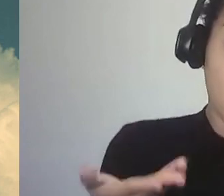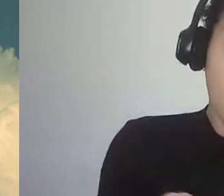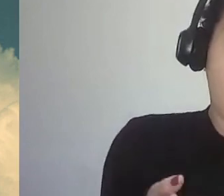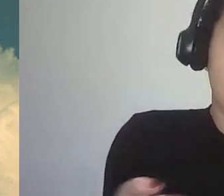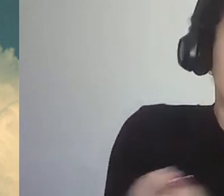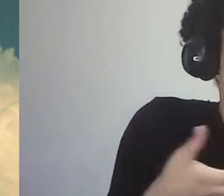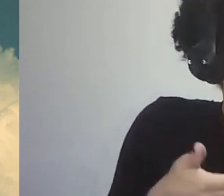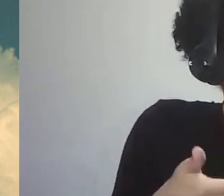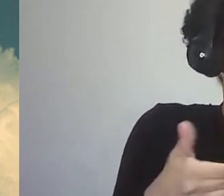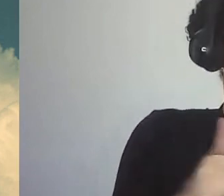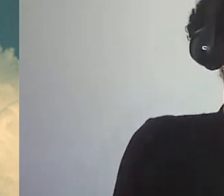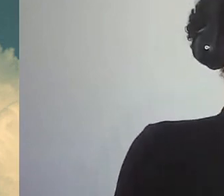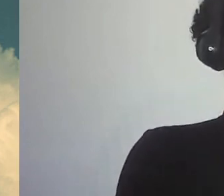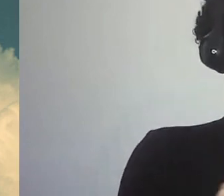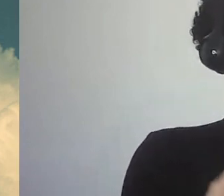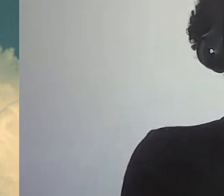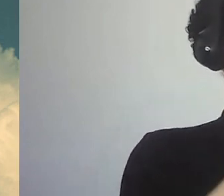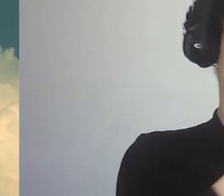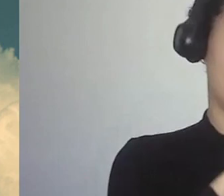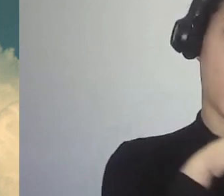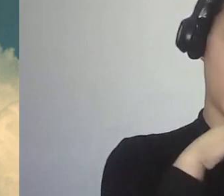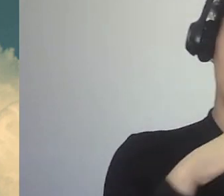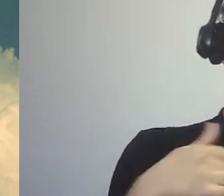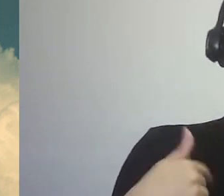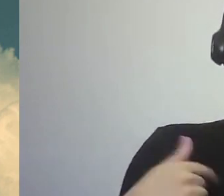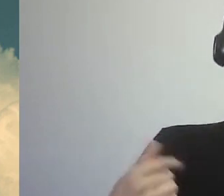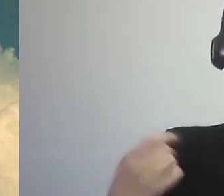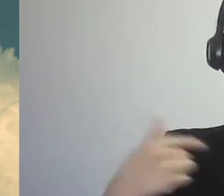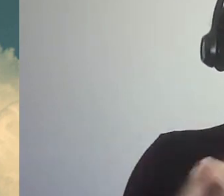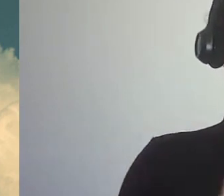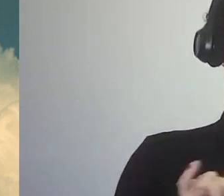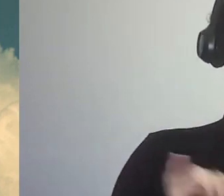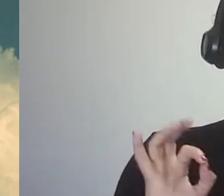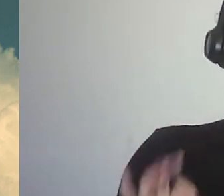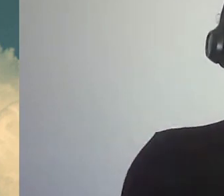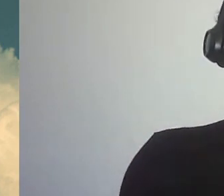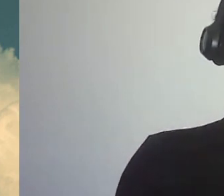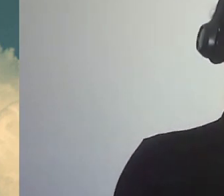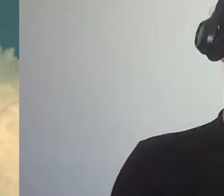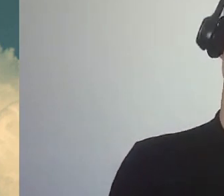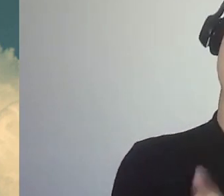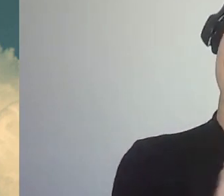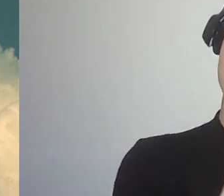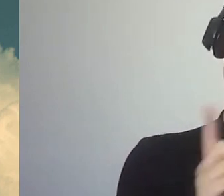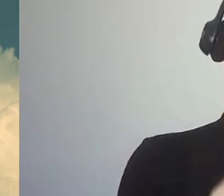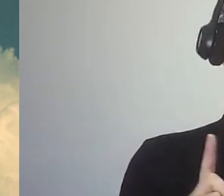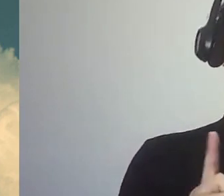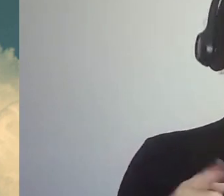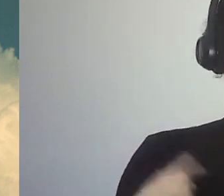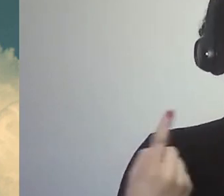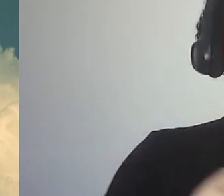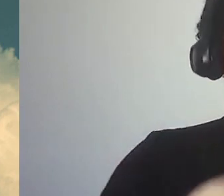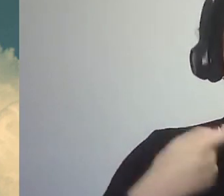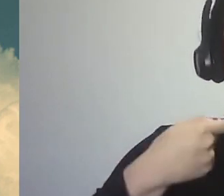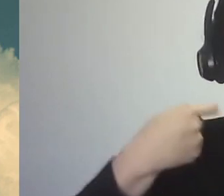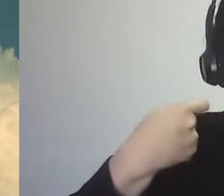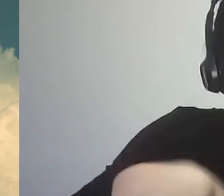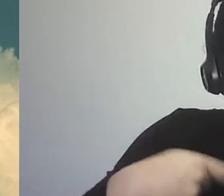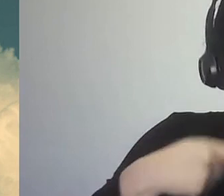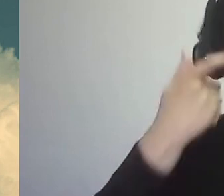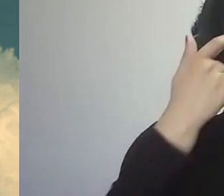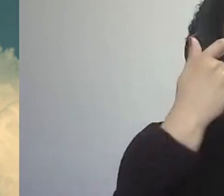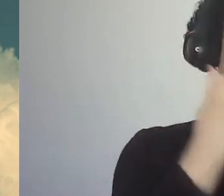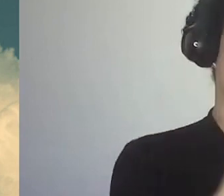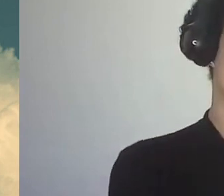de desenvolvimento porque a gente tem o jeito correto de fazer só cê sabe toma uma bem por aí que a gente vai vir por quê que a gente gosta desse modelo do